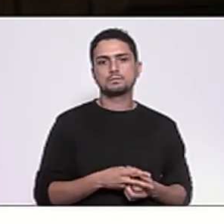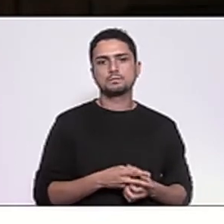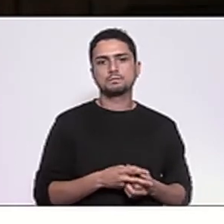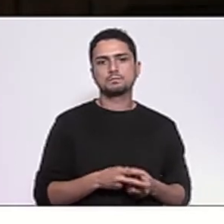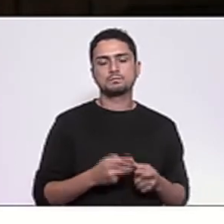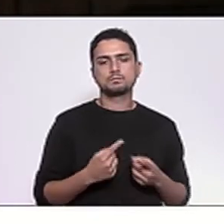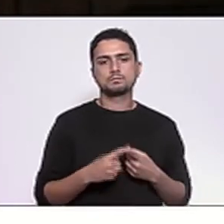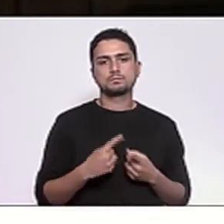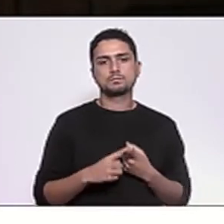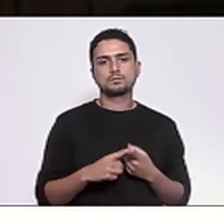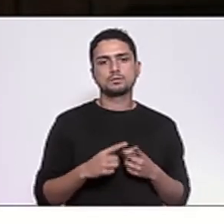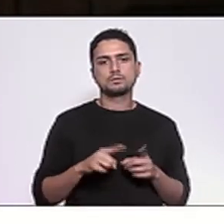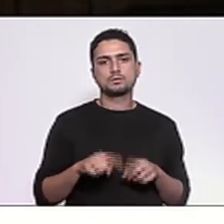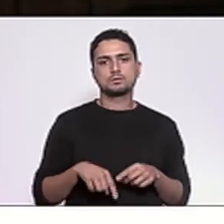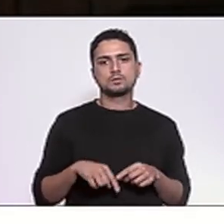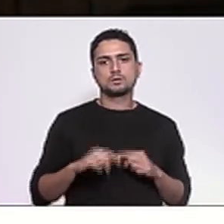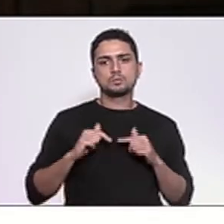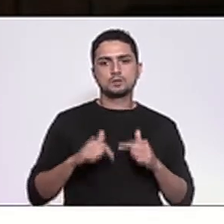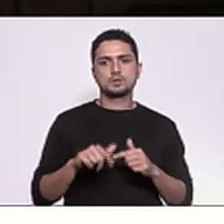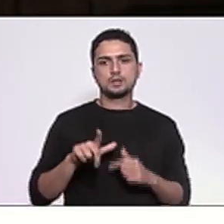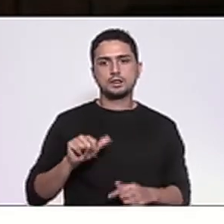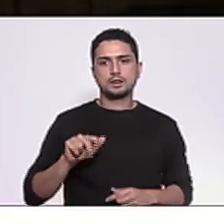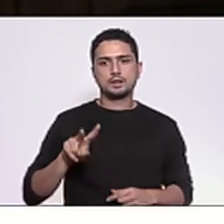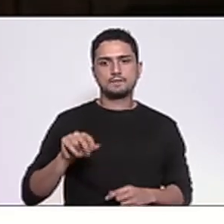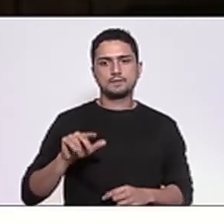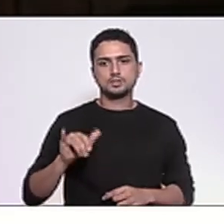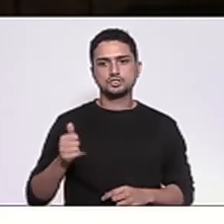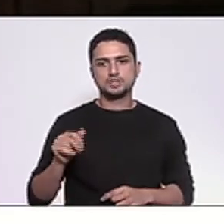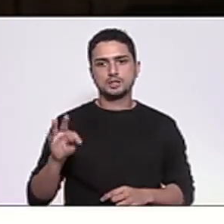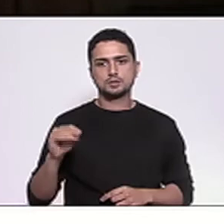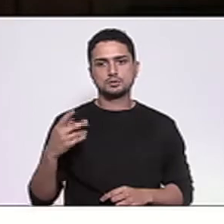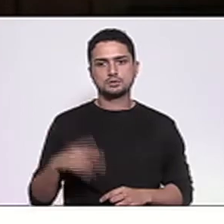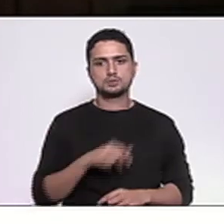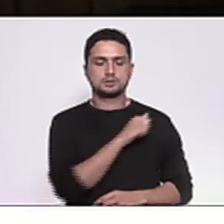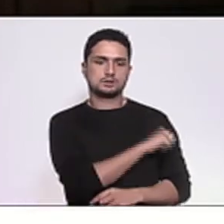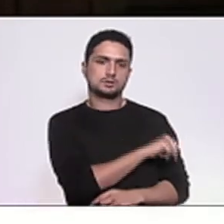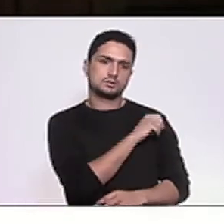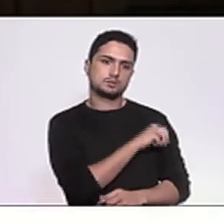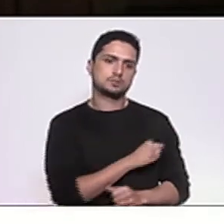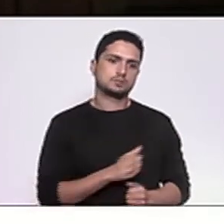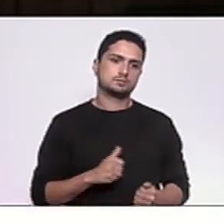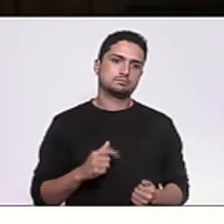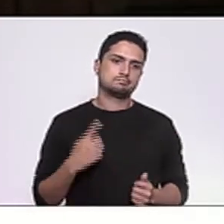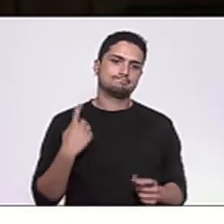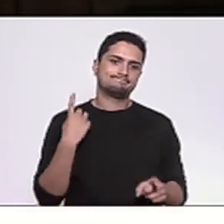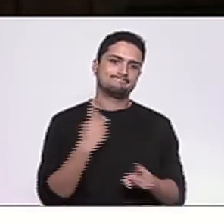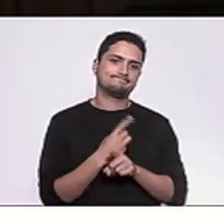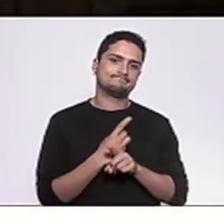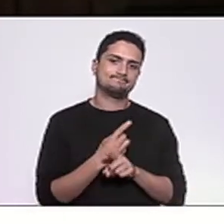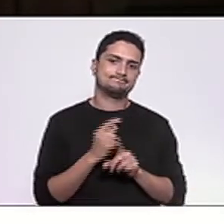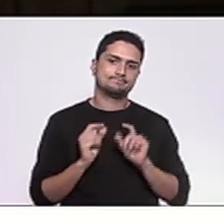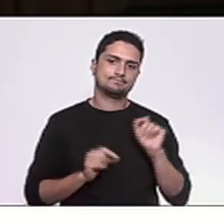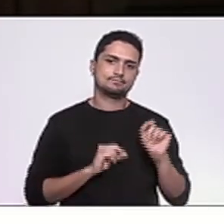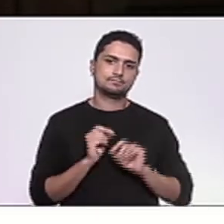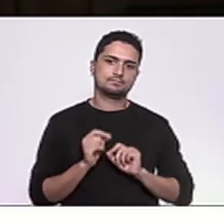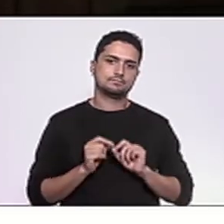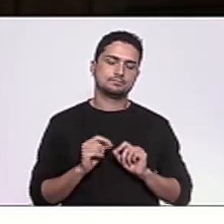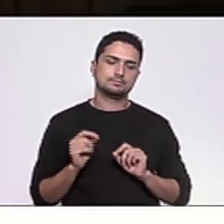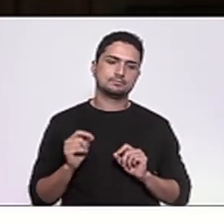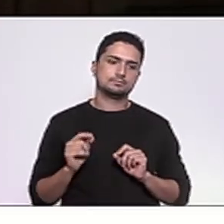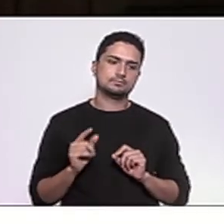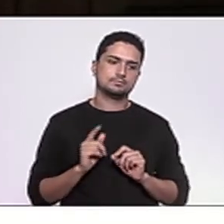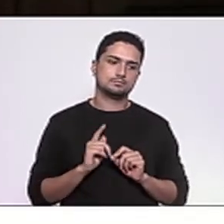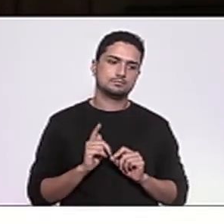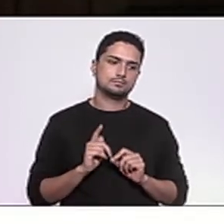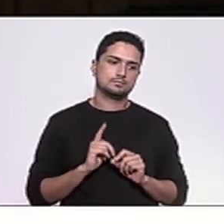função da Operação Lava Jato do Rio de Janeiro, ficou constatado que elas são